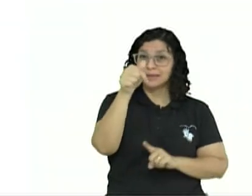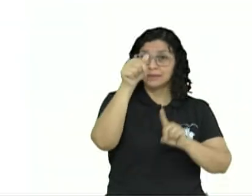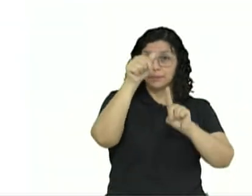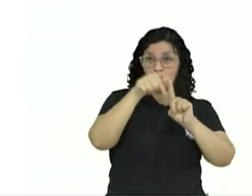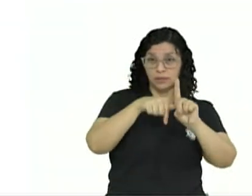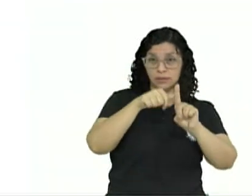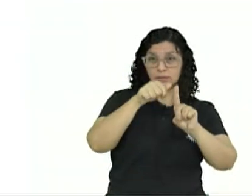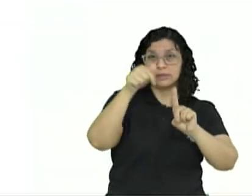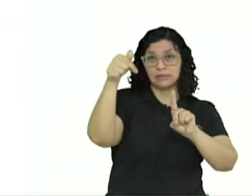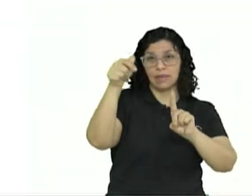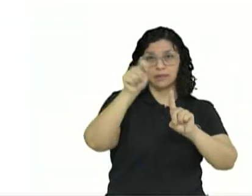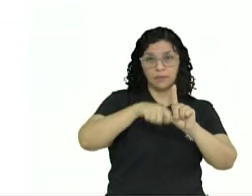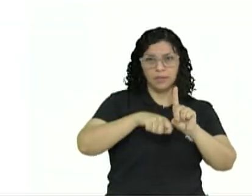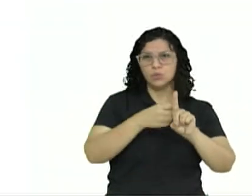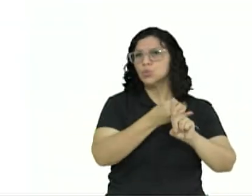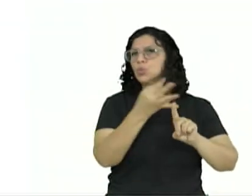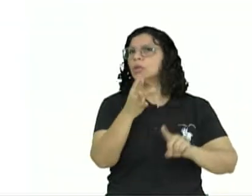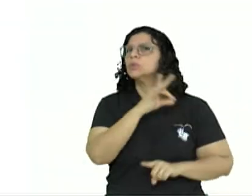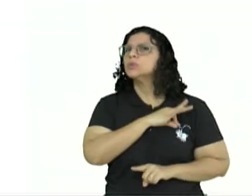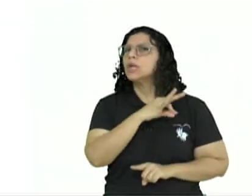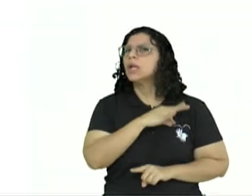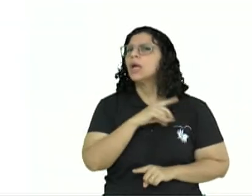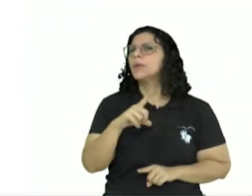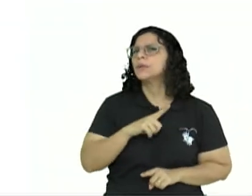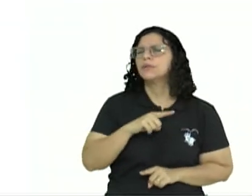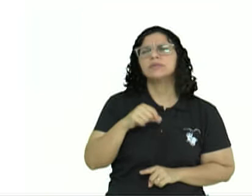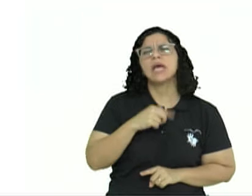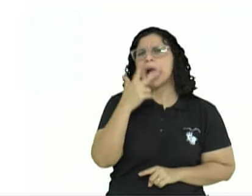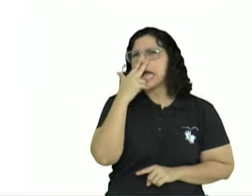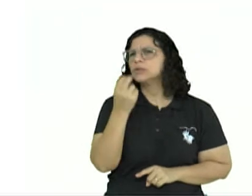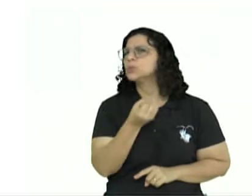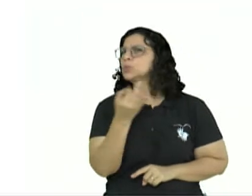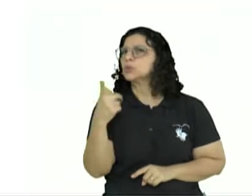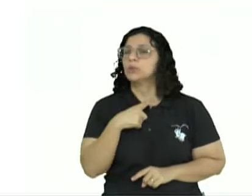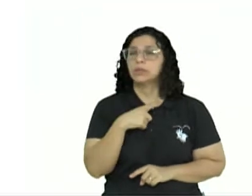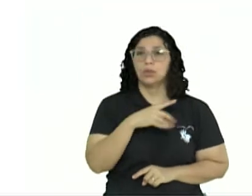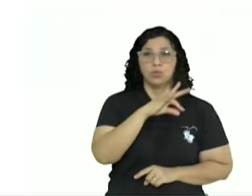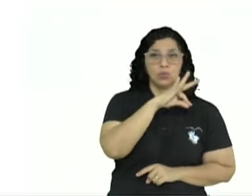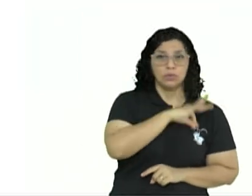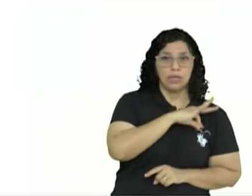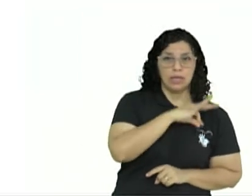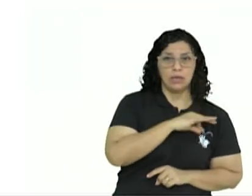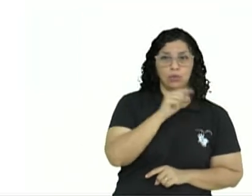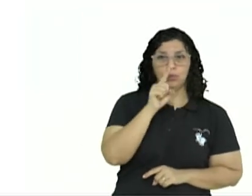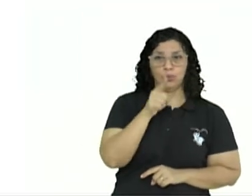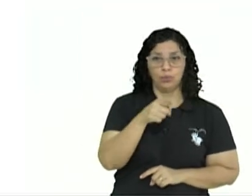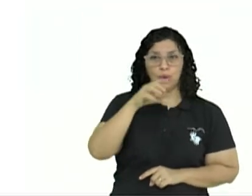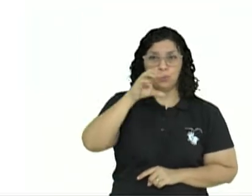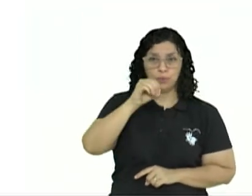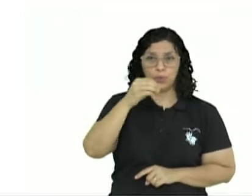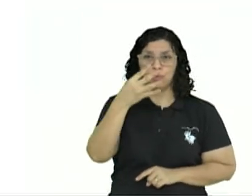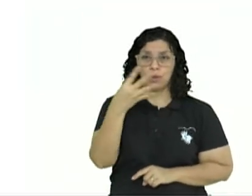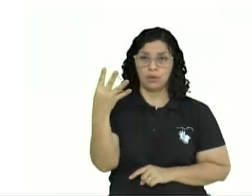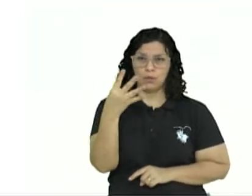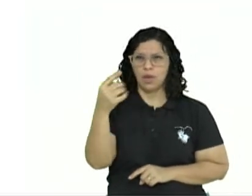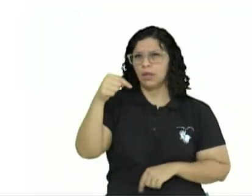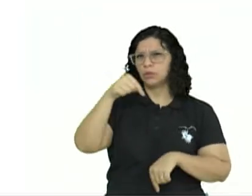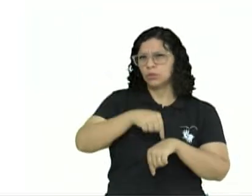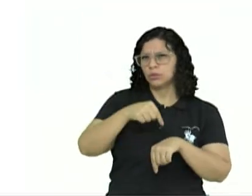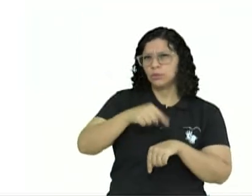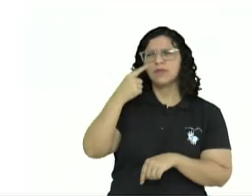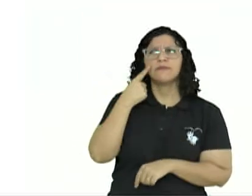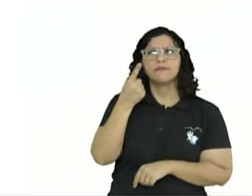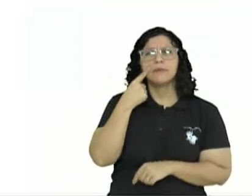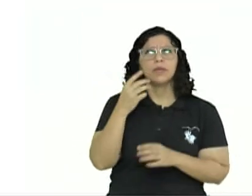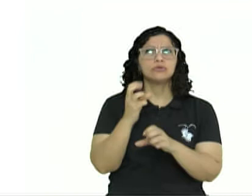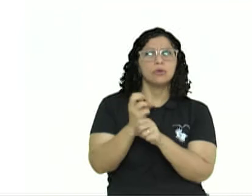meses, quanto ela receberá? Quanto vocês acham que é? O salário dela é R$ 1.044. Mais um tempo aí para vocês